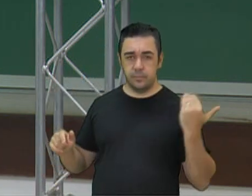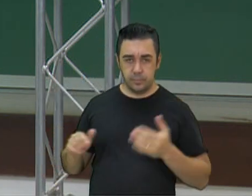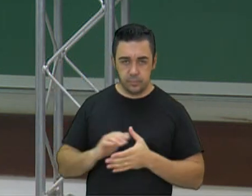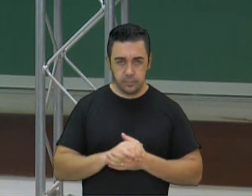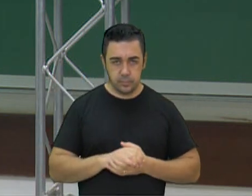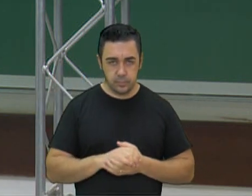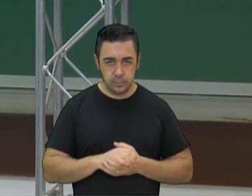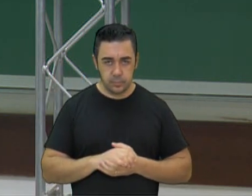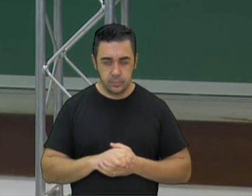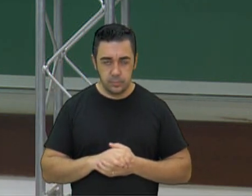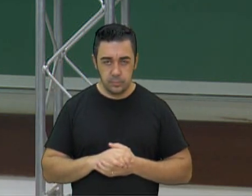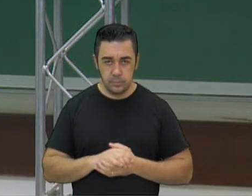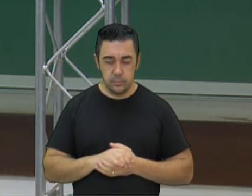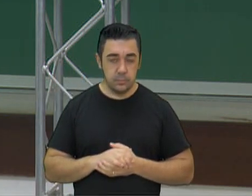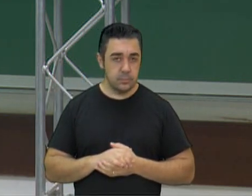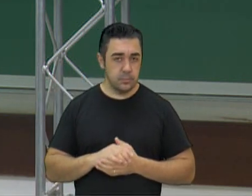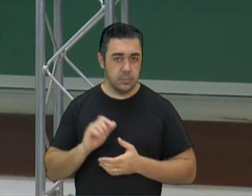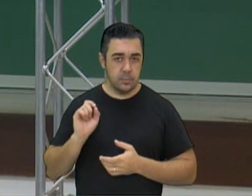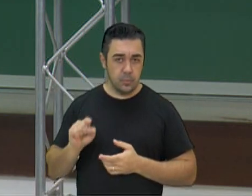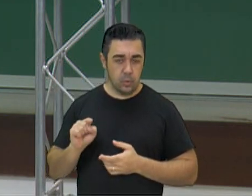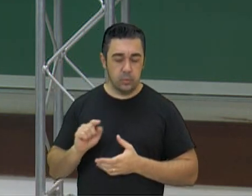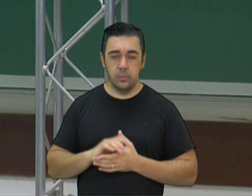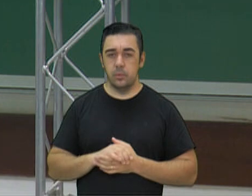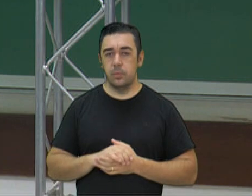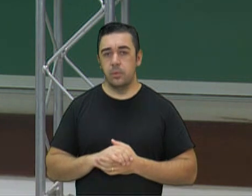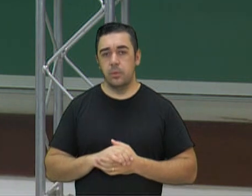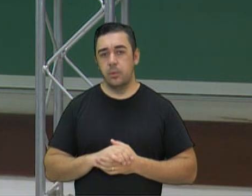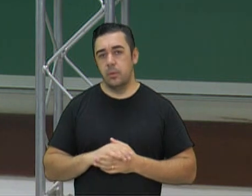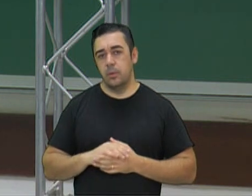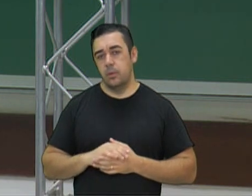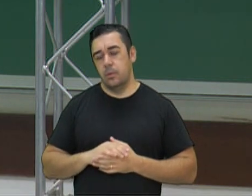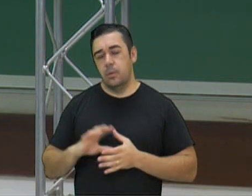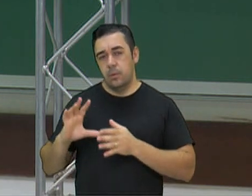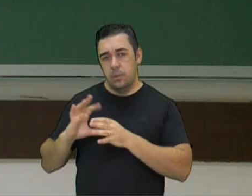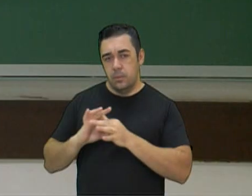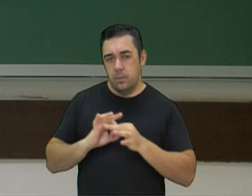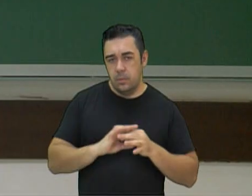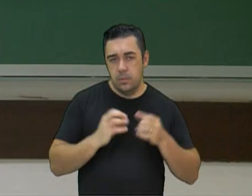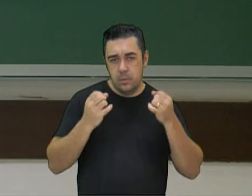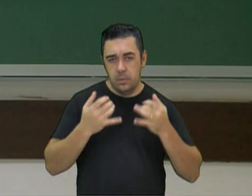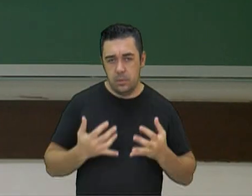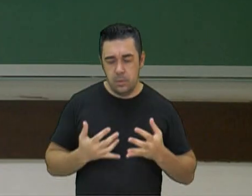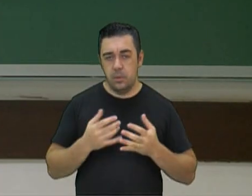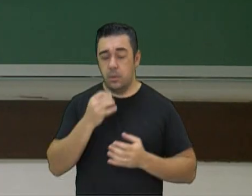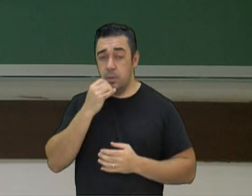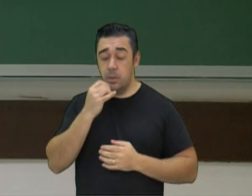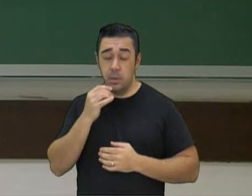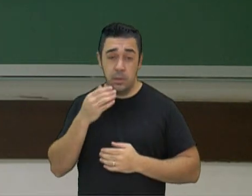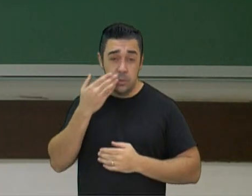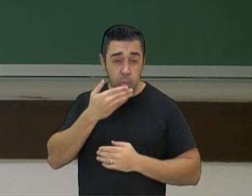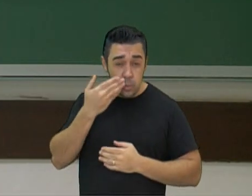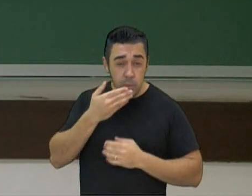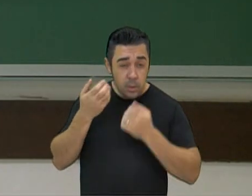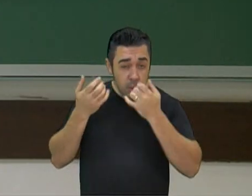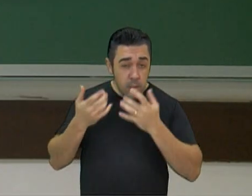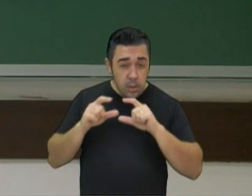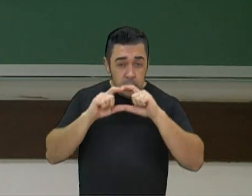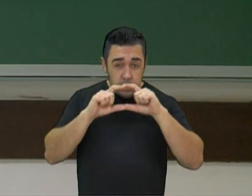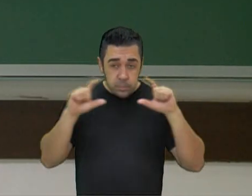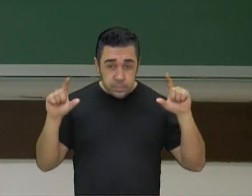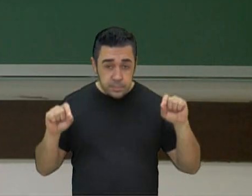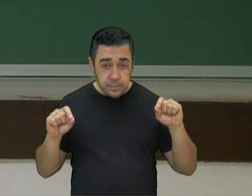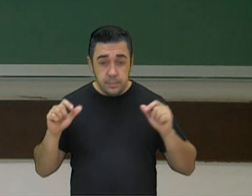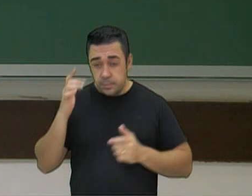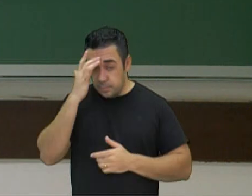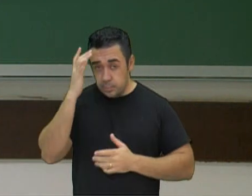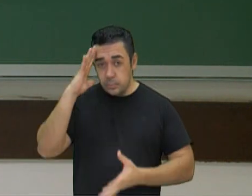morreu, ponto. Se eu fiz o ponto ali e no contexto da enunciação ali, no contexto onde esse discurso está sendo proferido, as